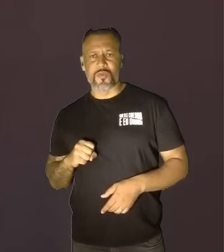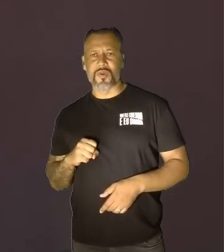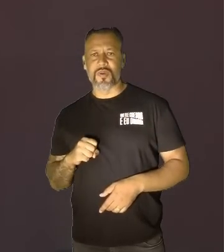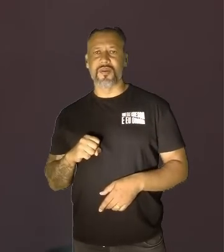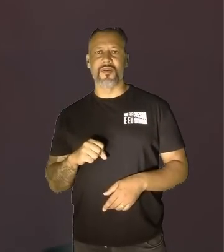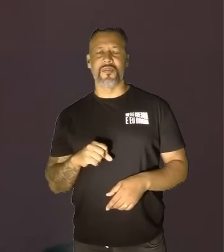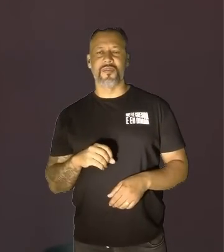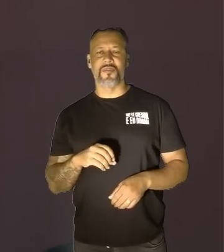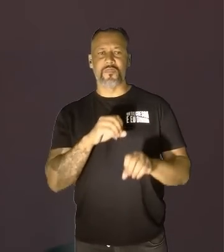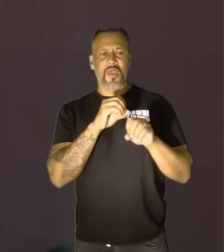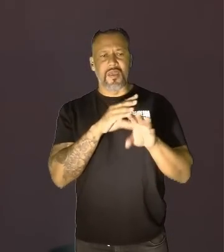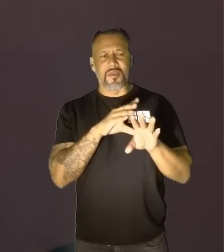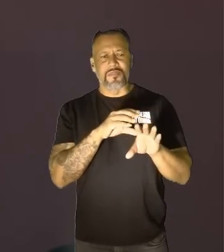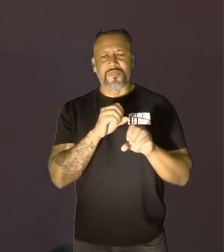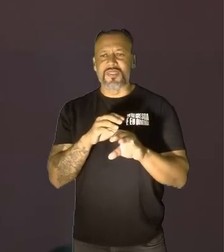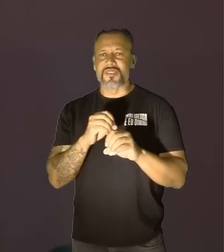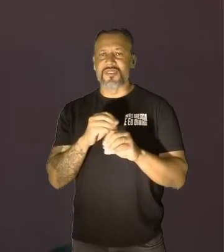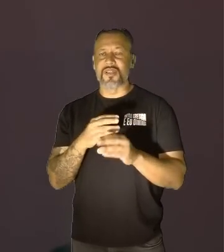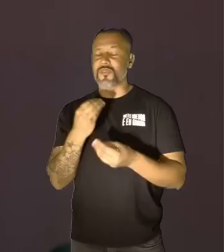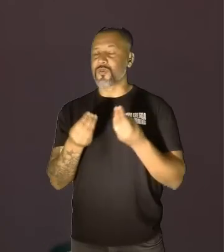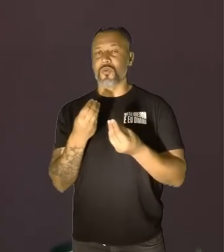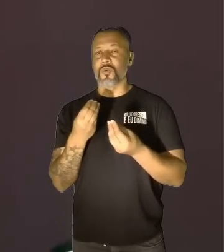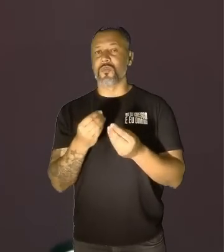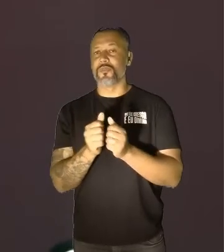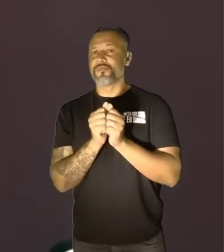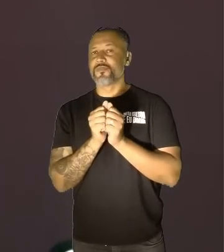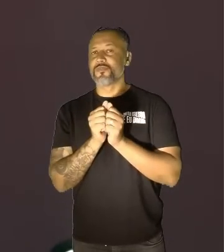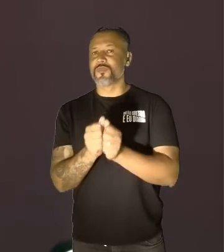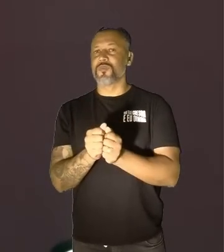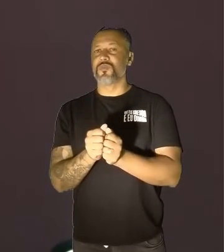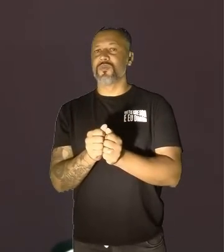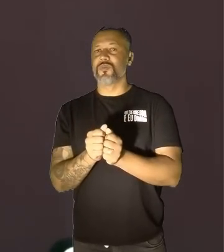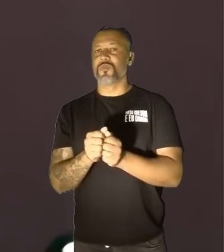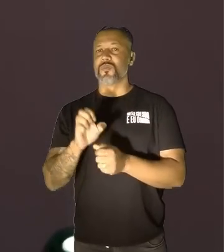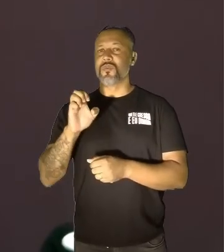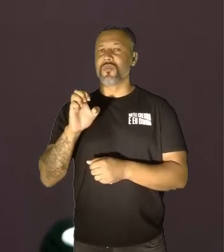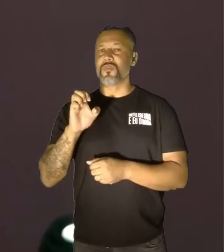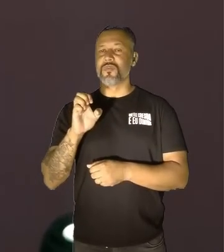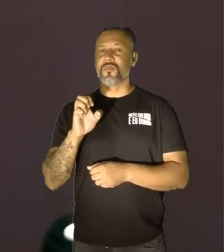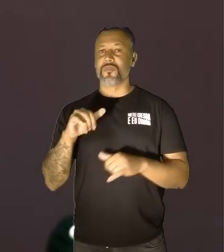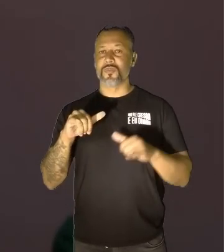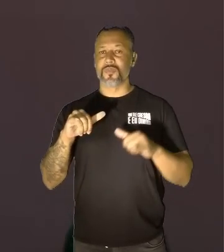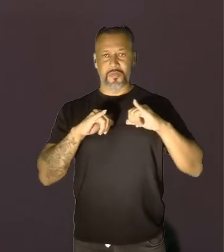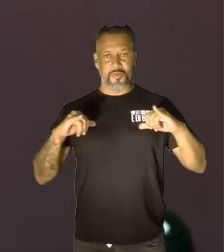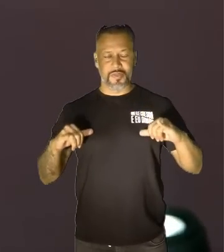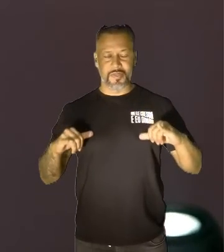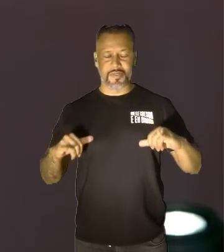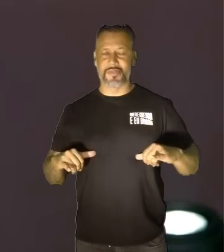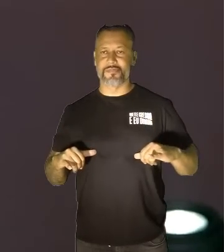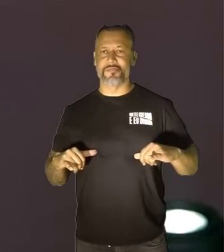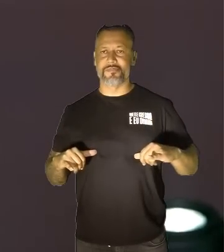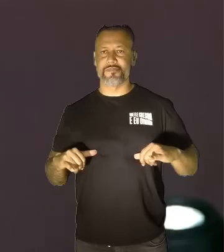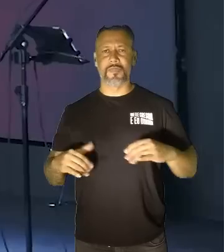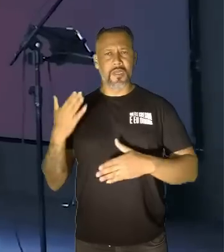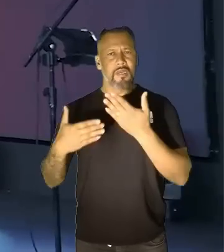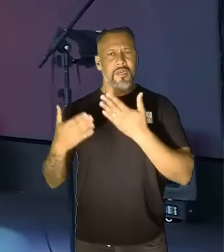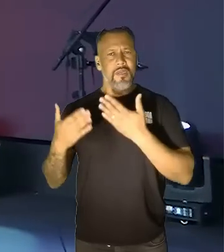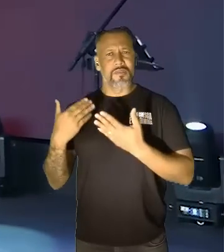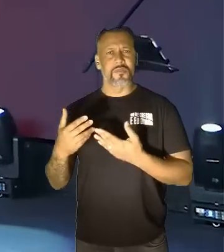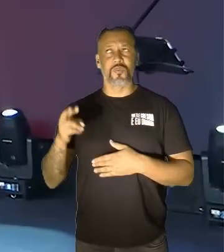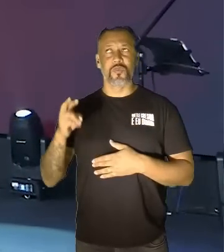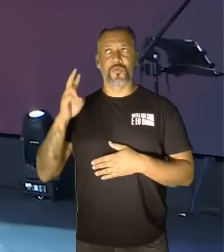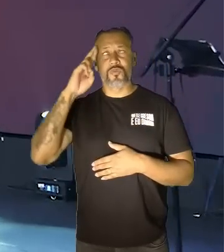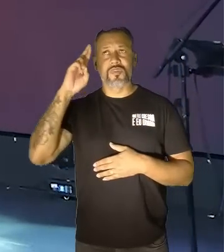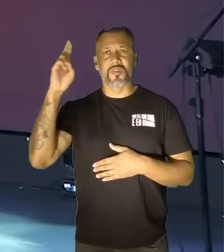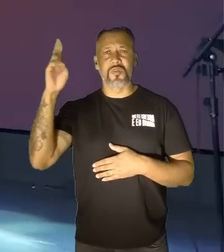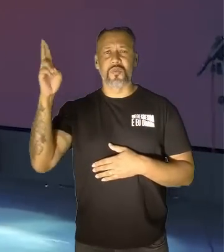direção de Eli. Naqueles dias, raramente, o Senhor falava.